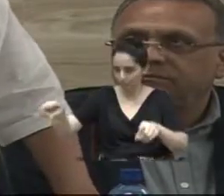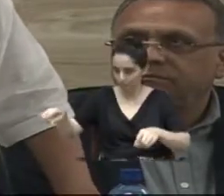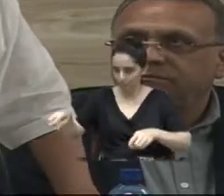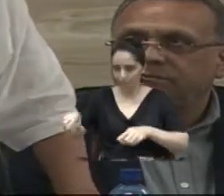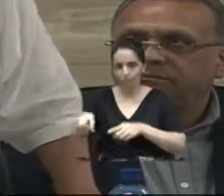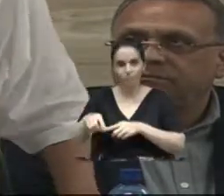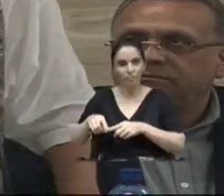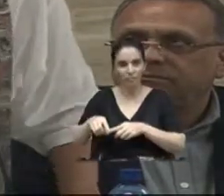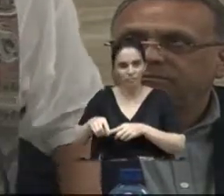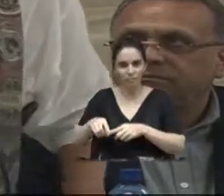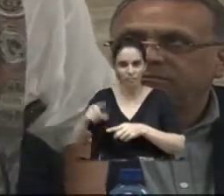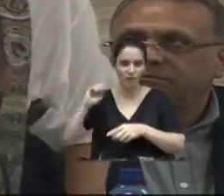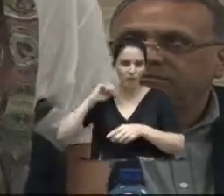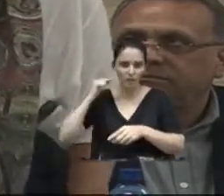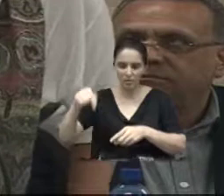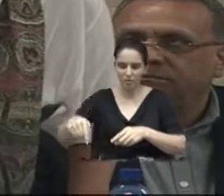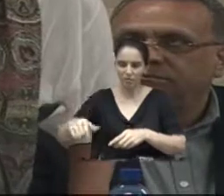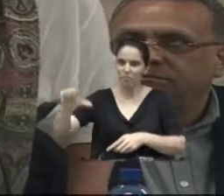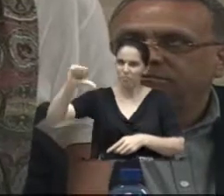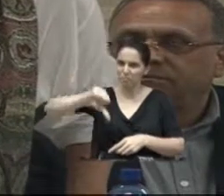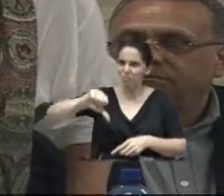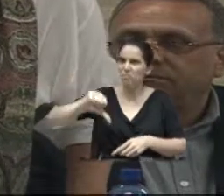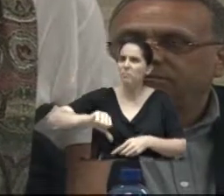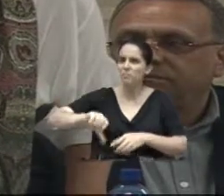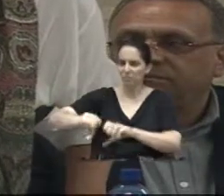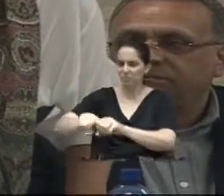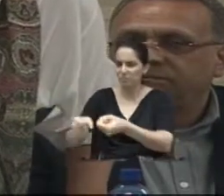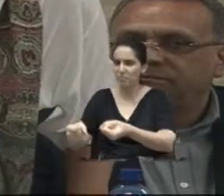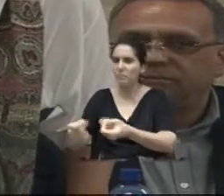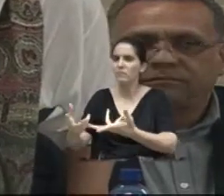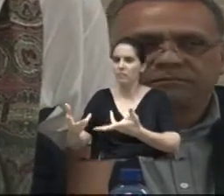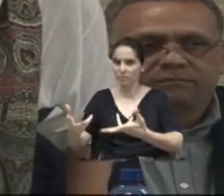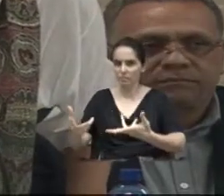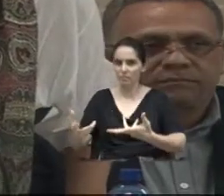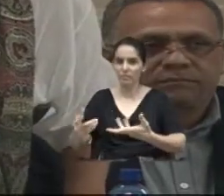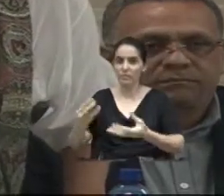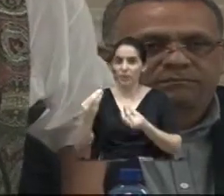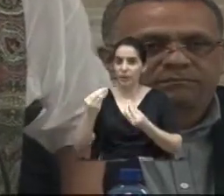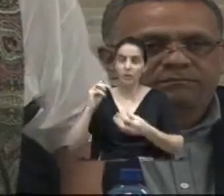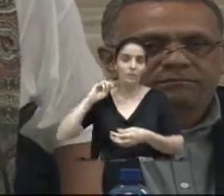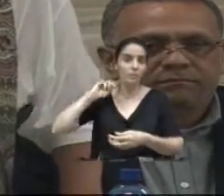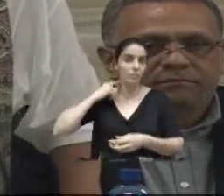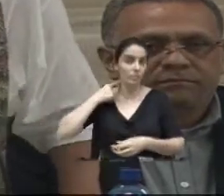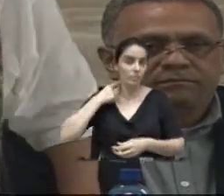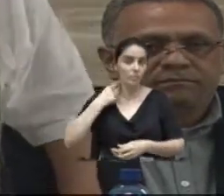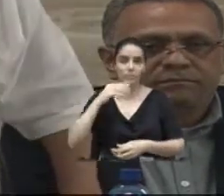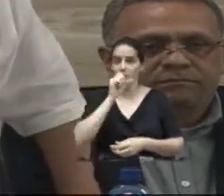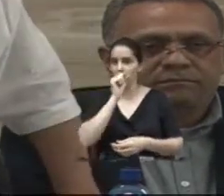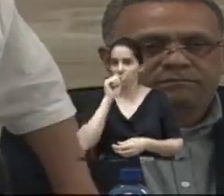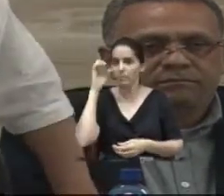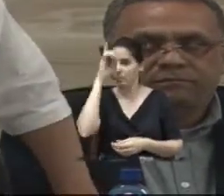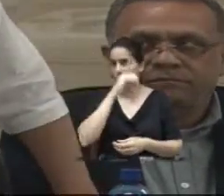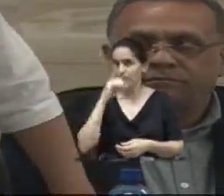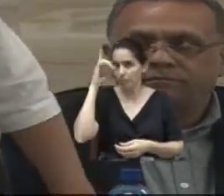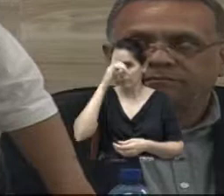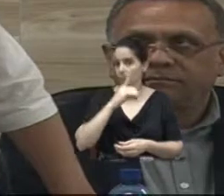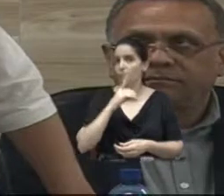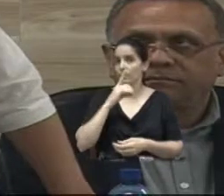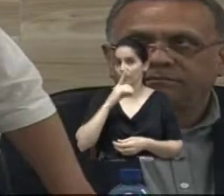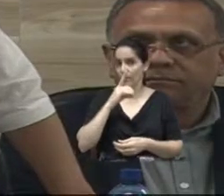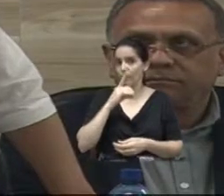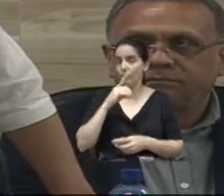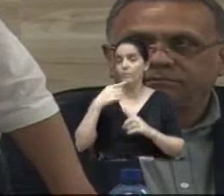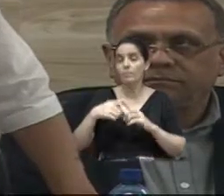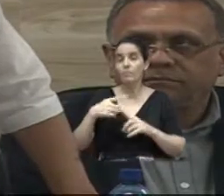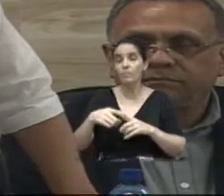péssimo estado e um grande volume de lixo, principalmente nos finais de semana, devido às chacras